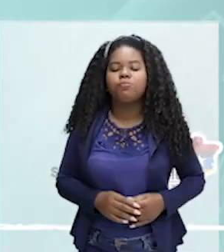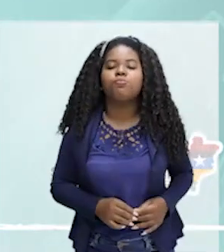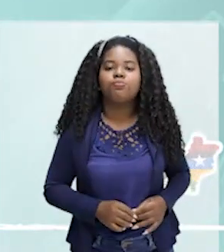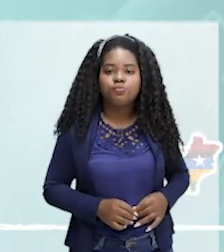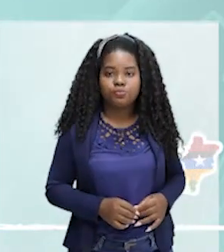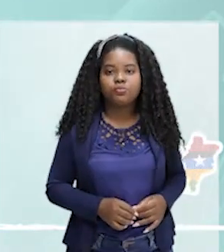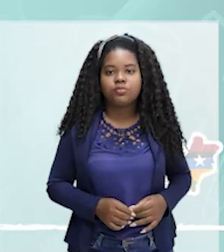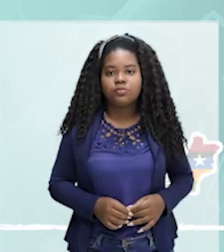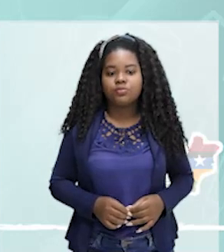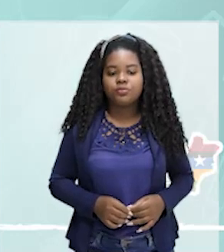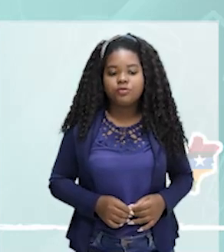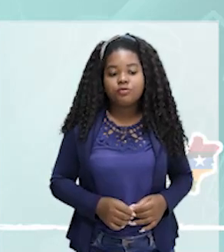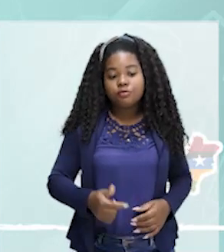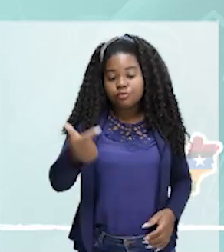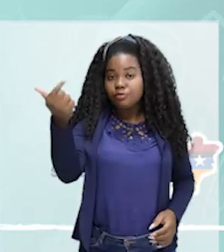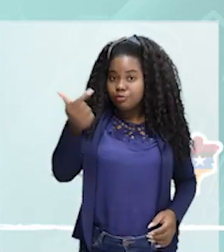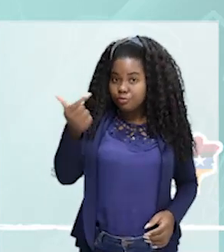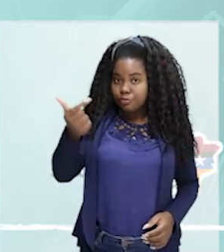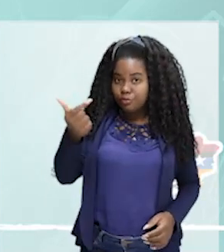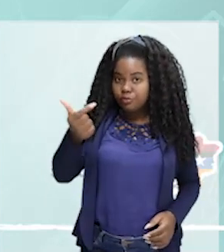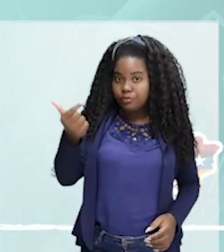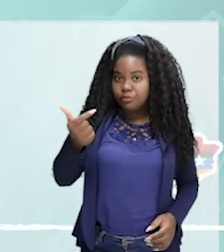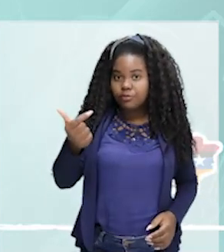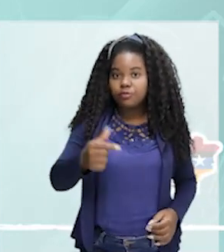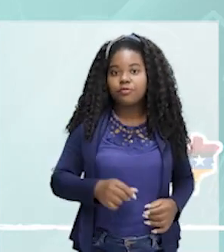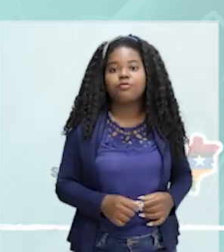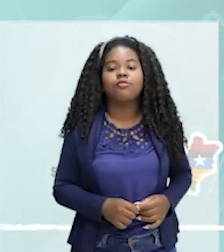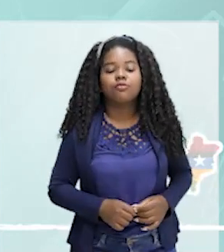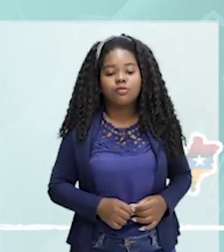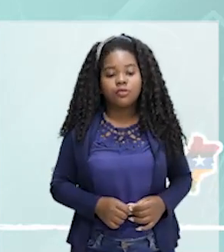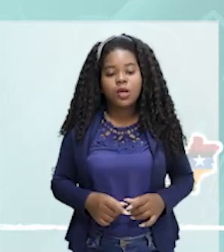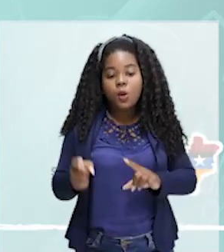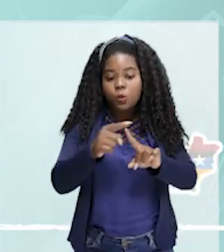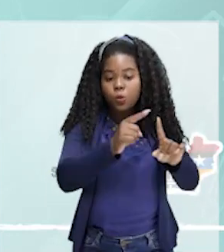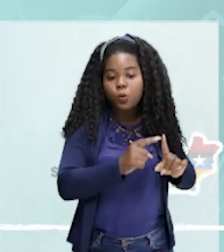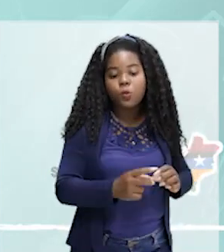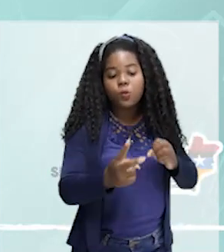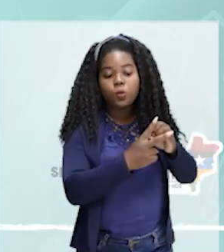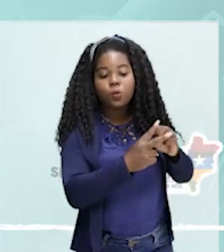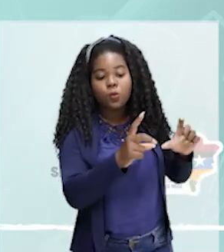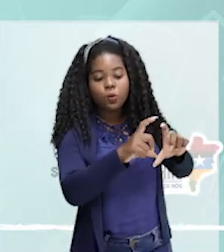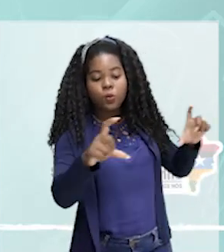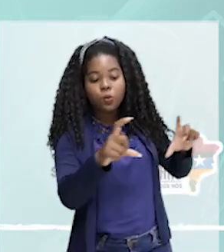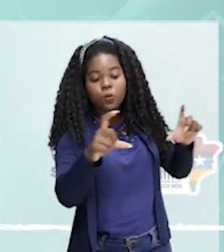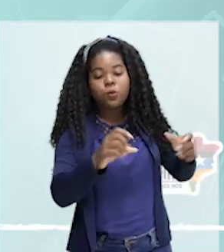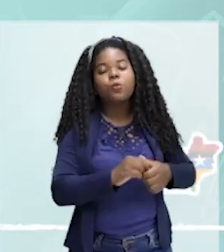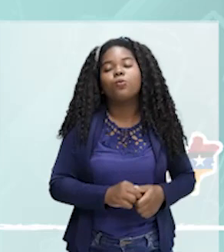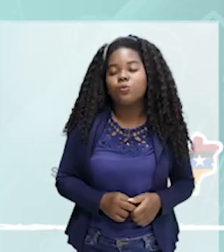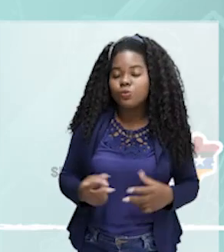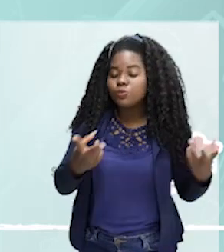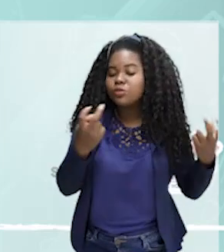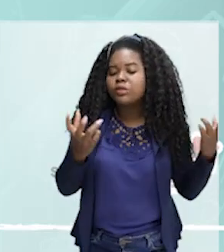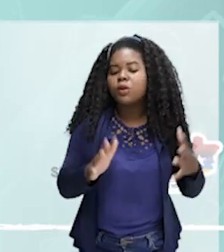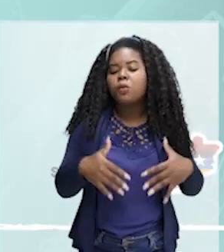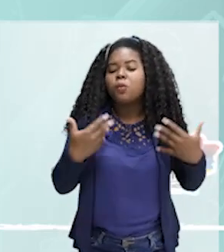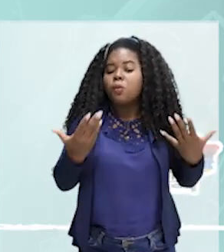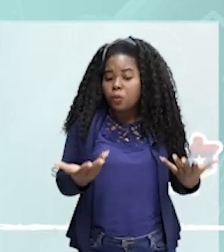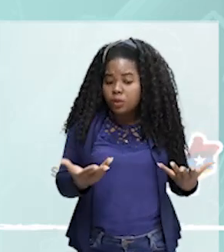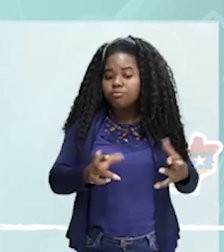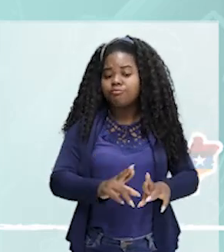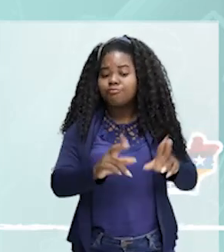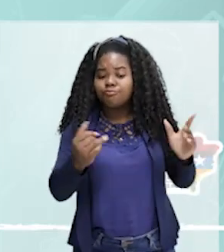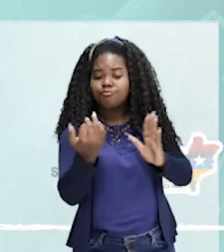uma visão geral desse assunto. Vamos analisar os tipos de verbos frasais. Então, vamos perceber que verbos frasais têm